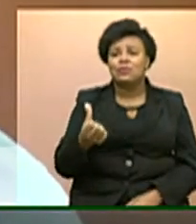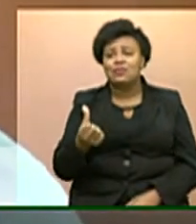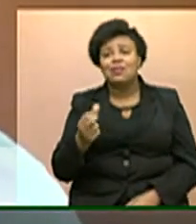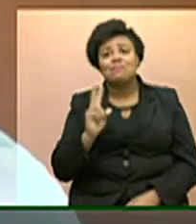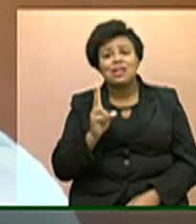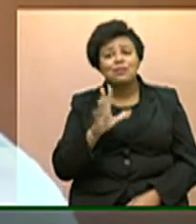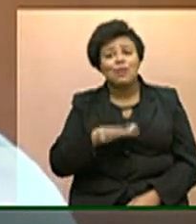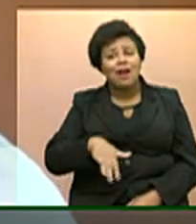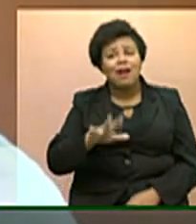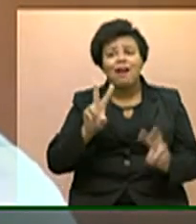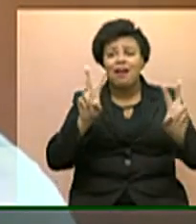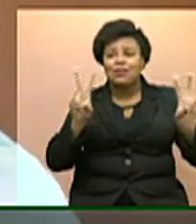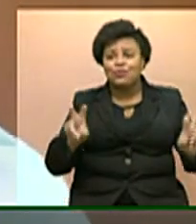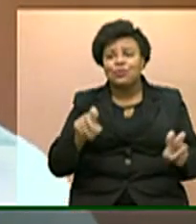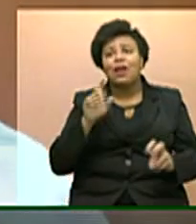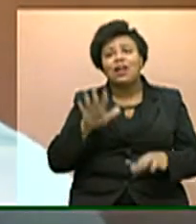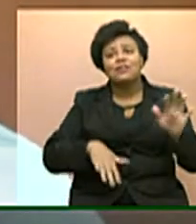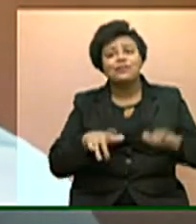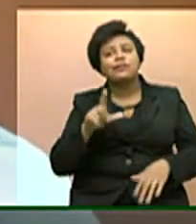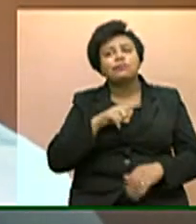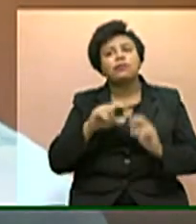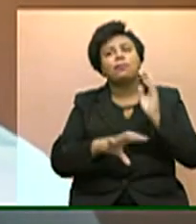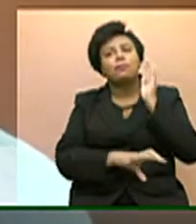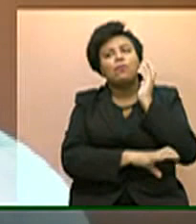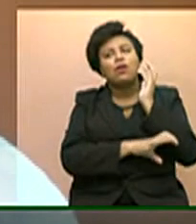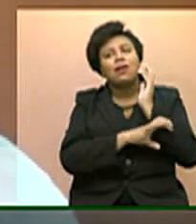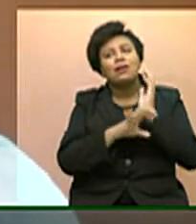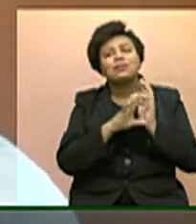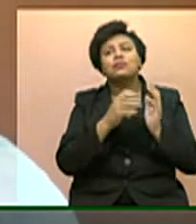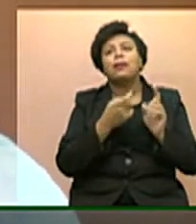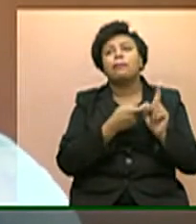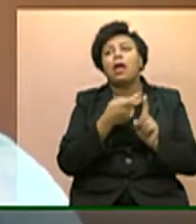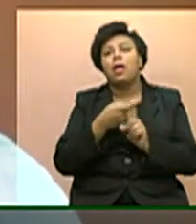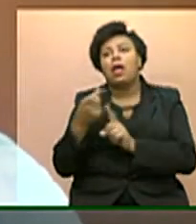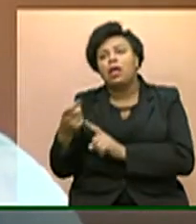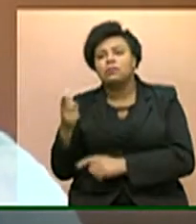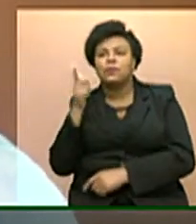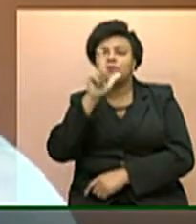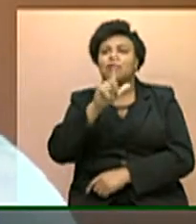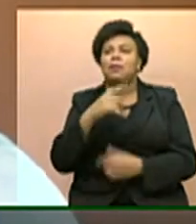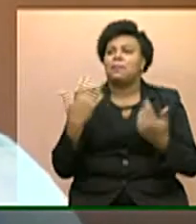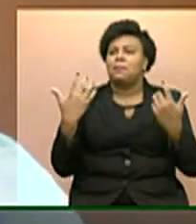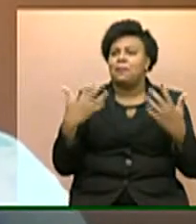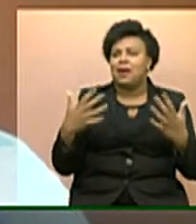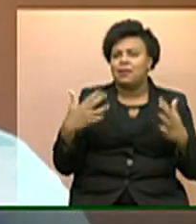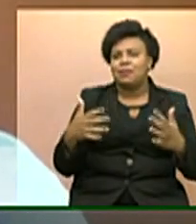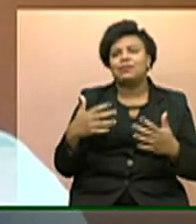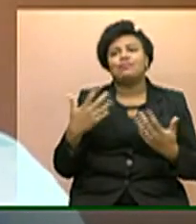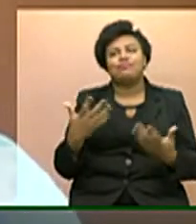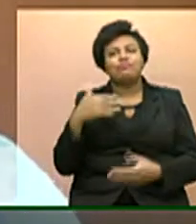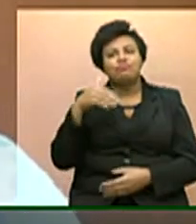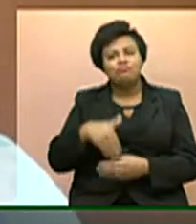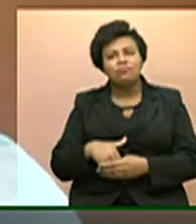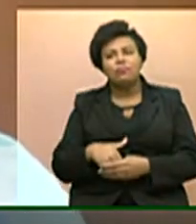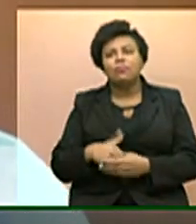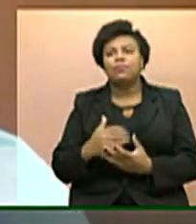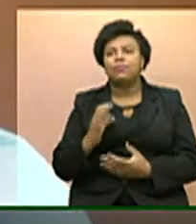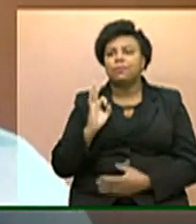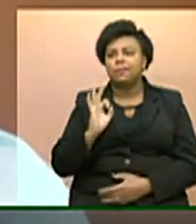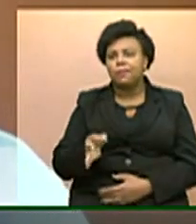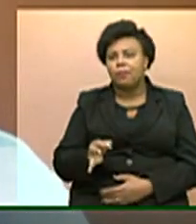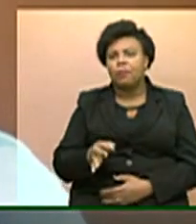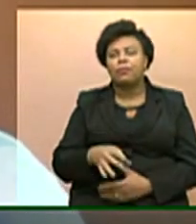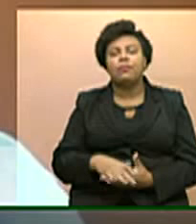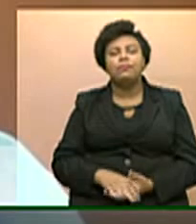âmbito também, que às vezes passa por uma burocracia longa de meses para poder acontecer. Parabéns pelo fato, vamos votar favorável com